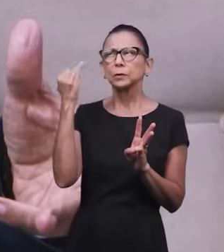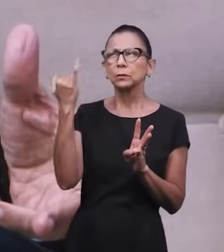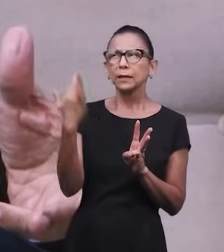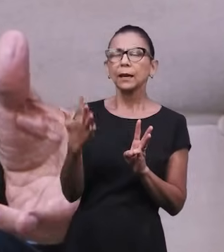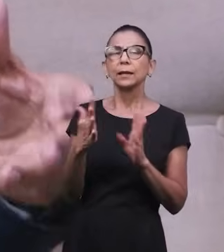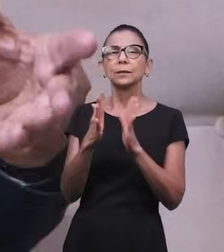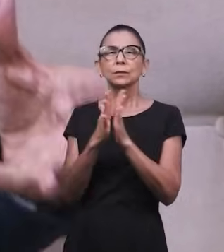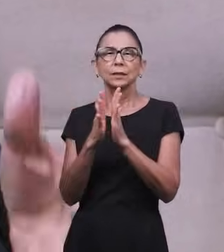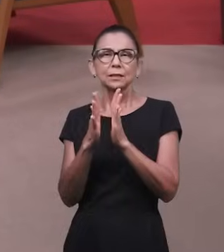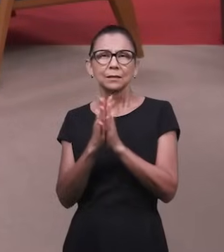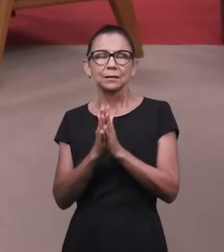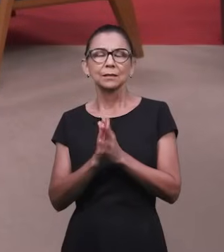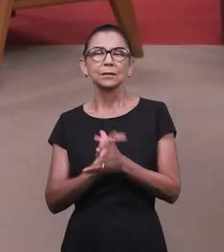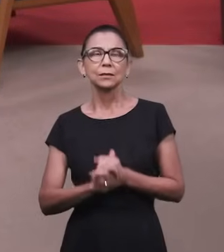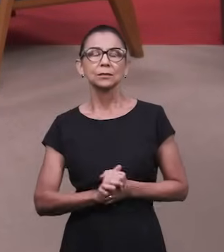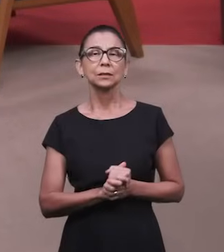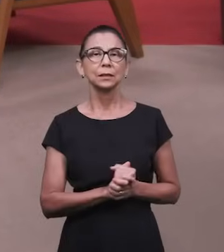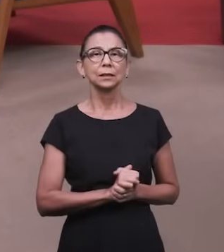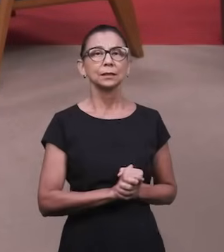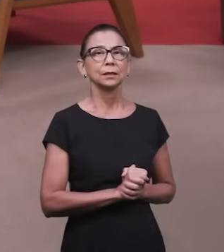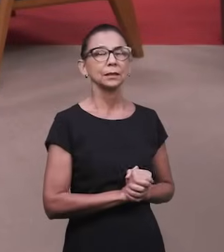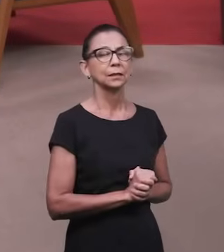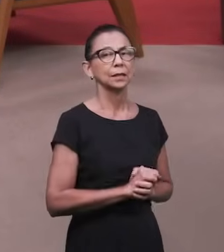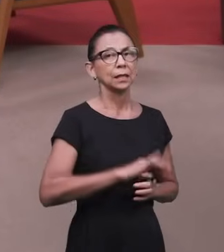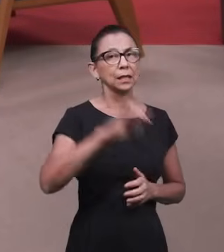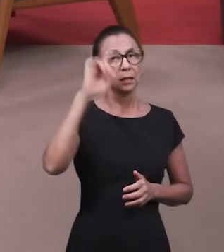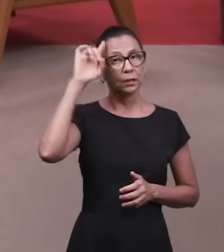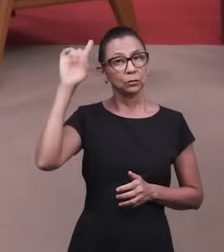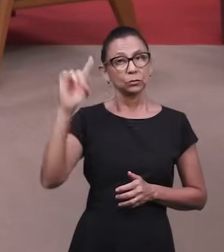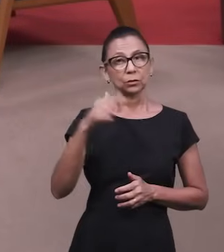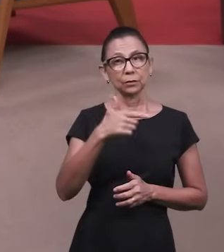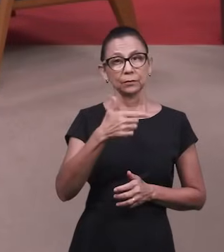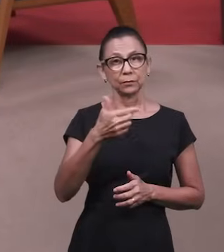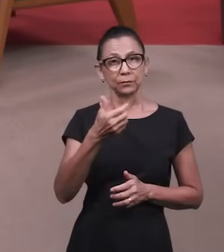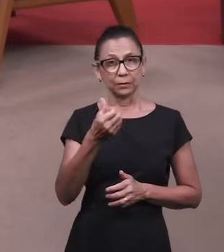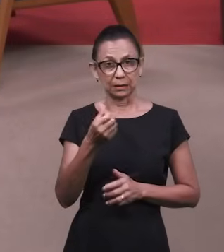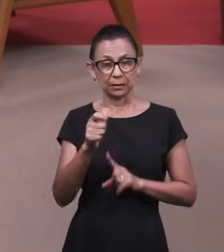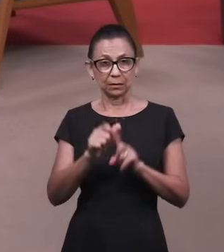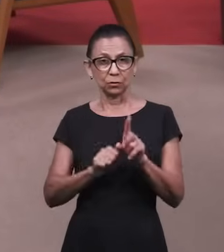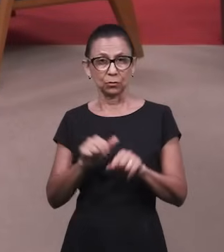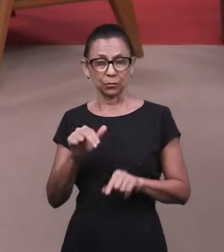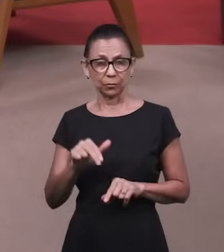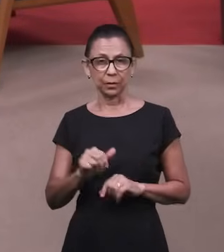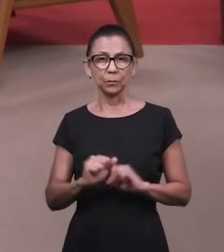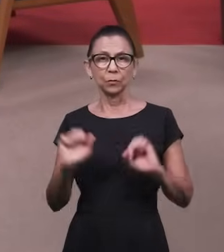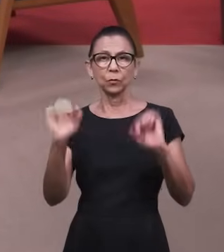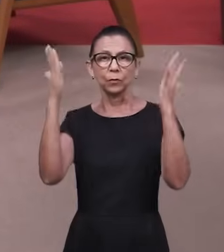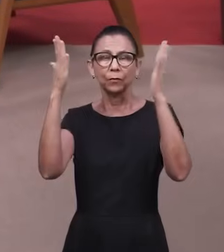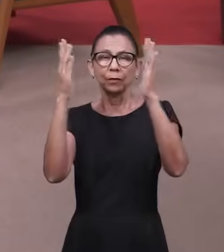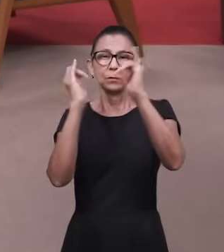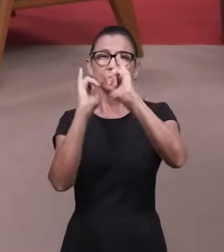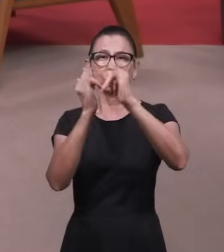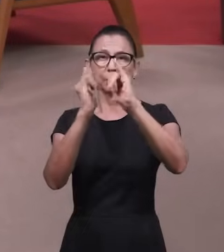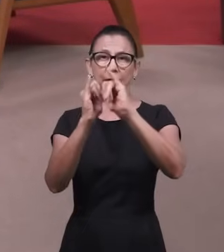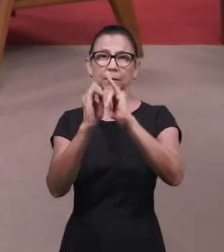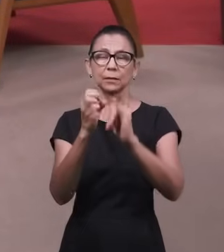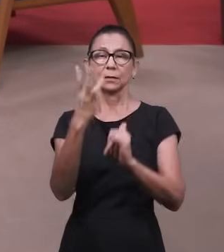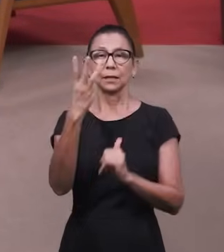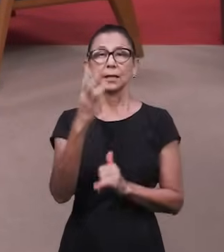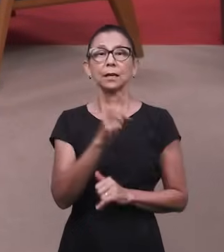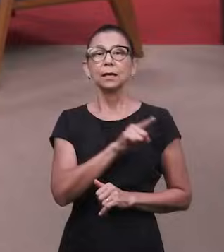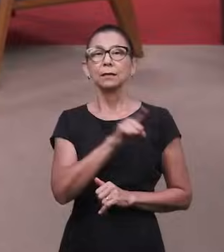né, compenetrado, né? E isso que o Sérgio falou, realmente muitas pessoas que são